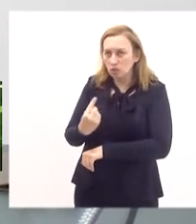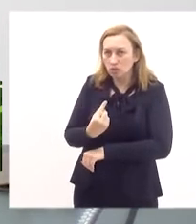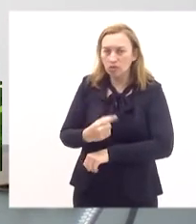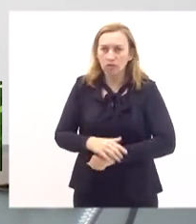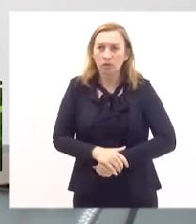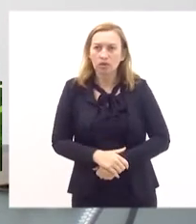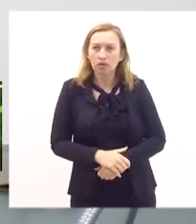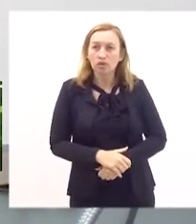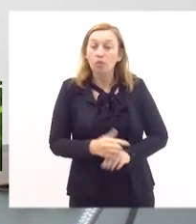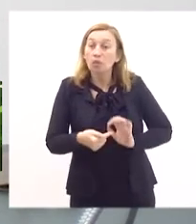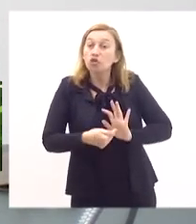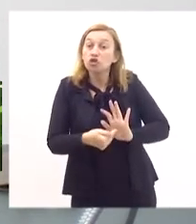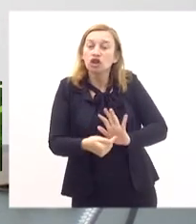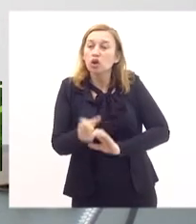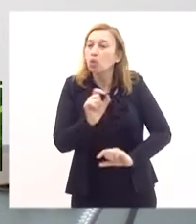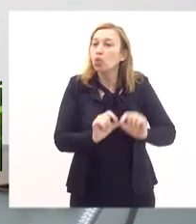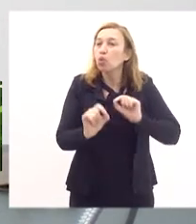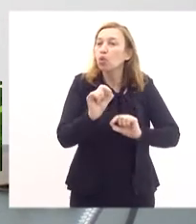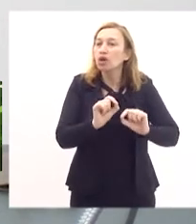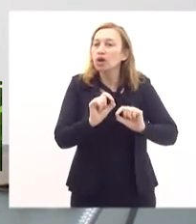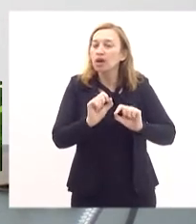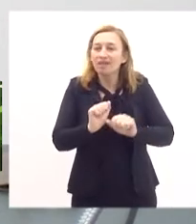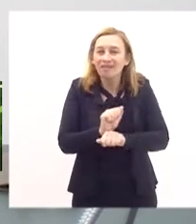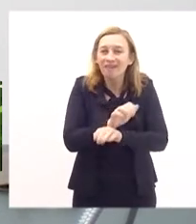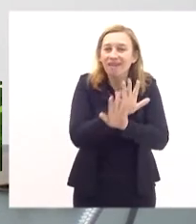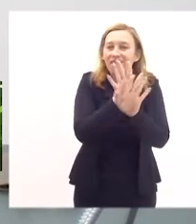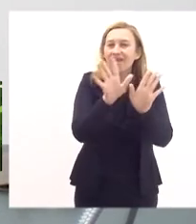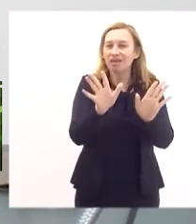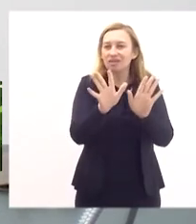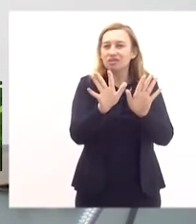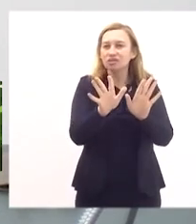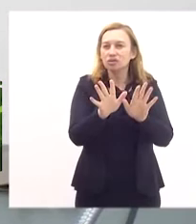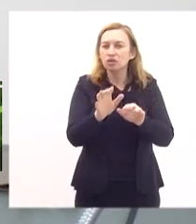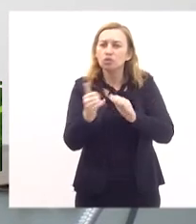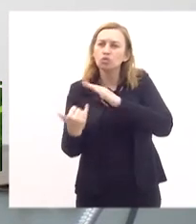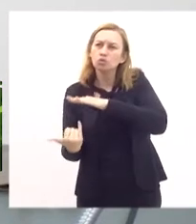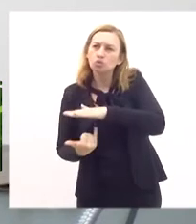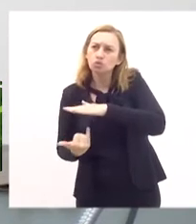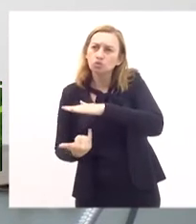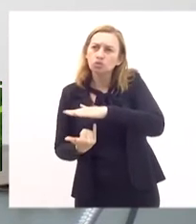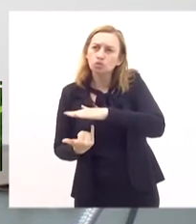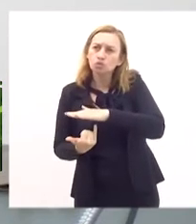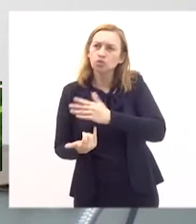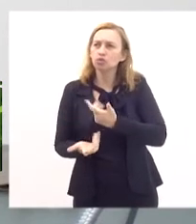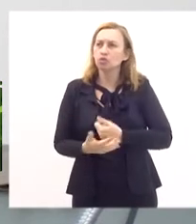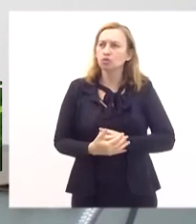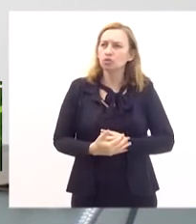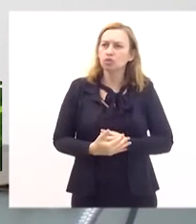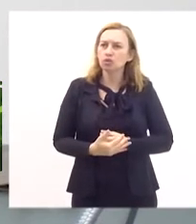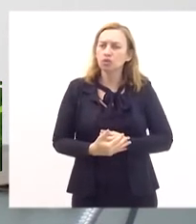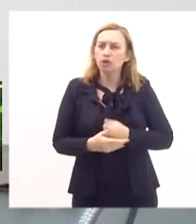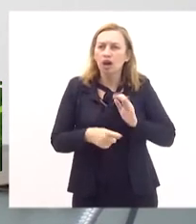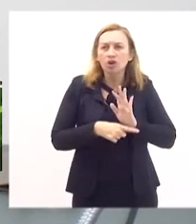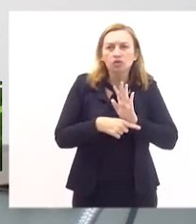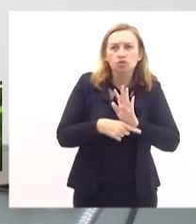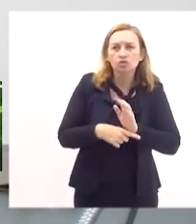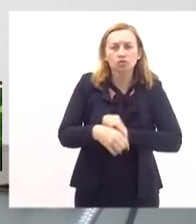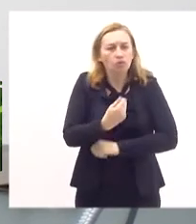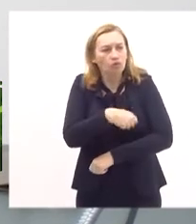no nosso Estado demonstraram de uma forma transparente que o Instituto do Benefício Fiscal ele